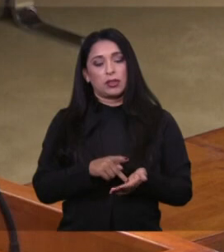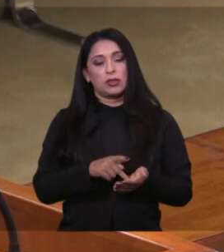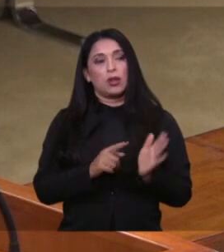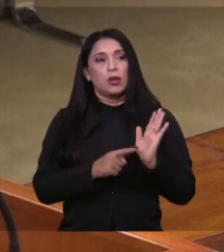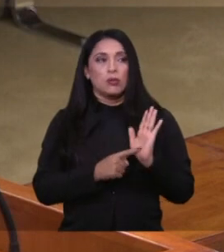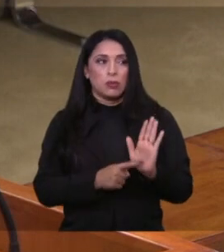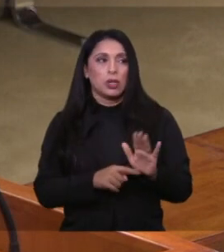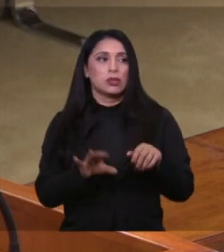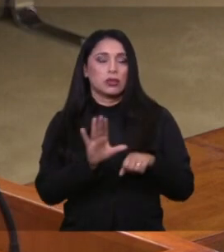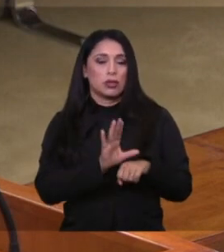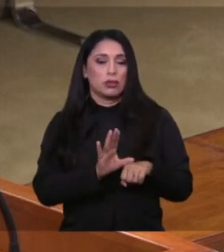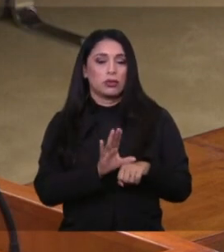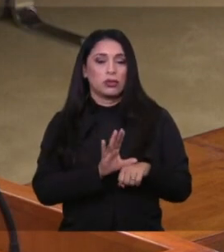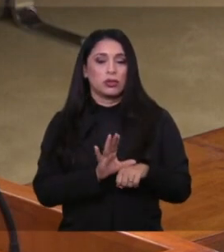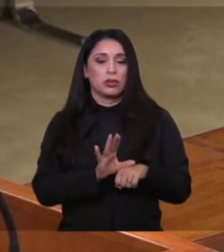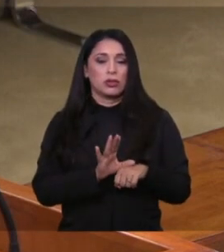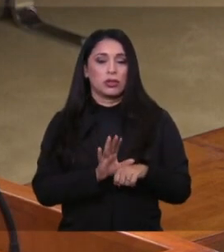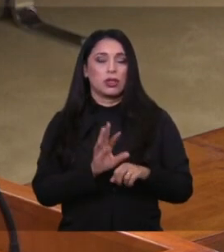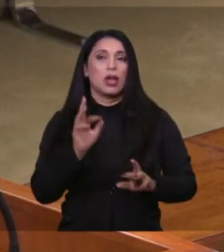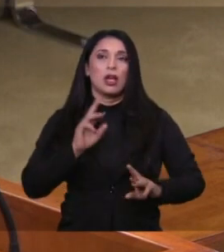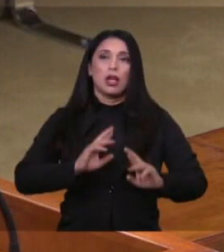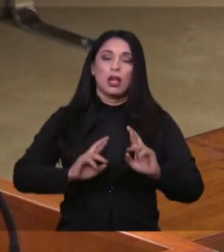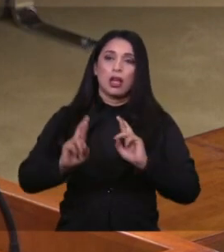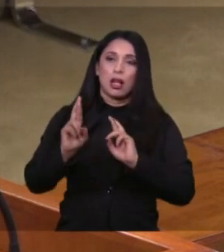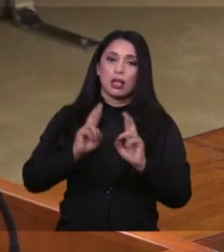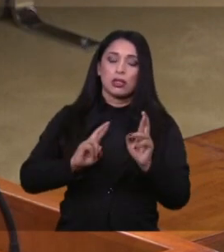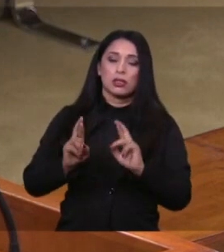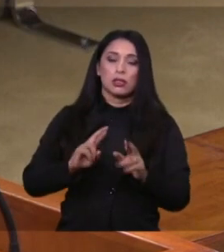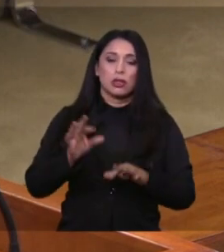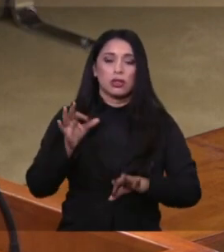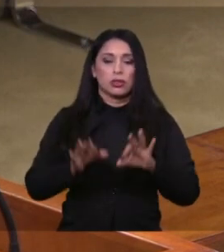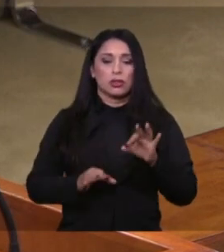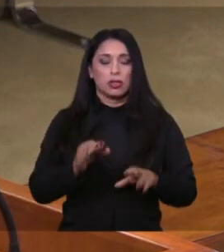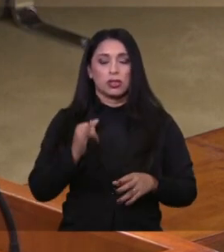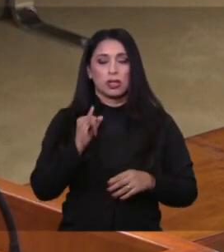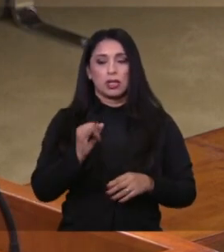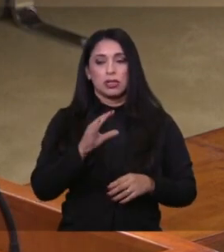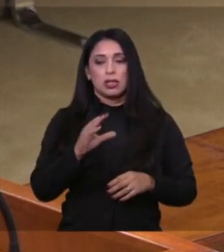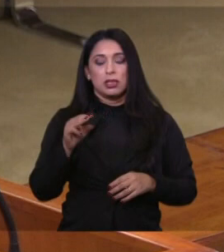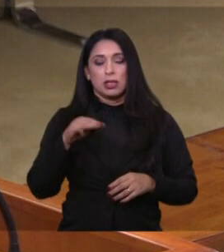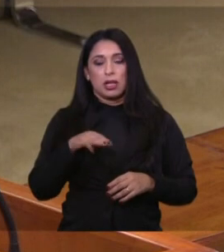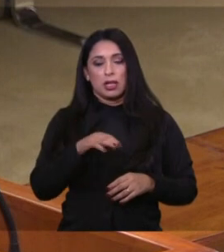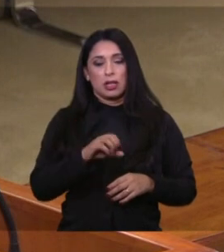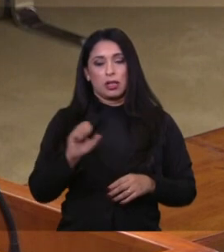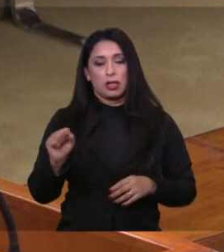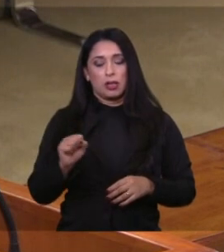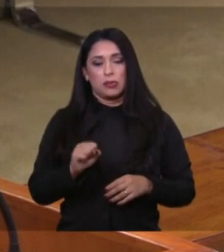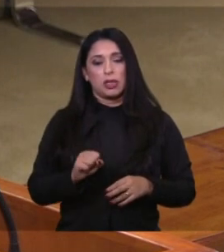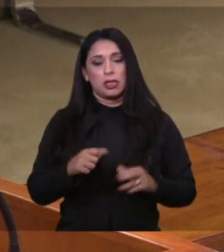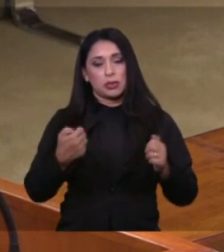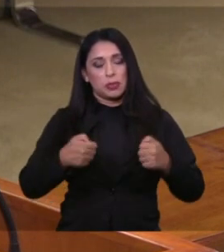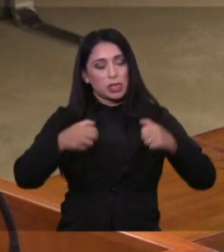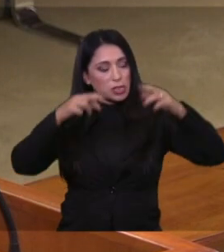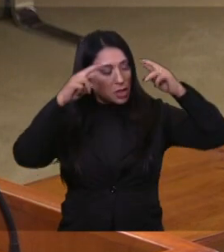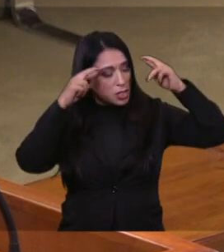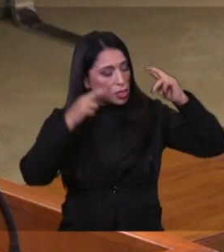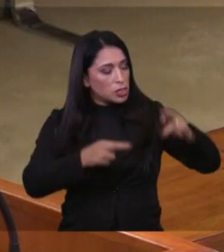Constituição diz, que novas relações jurídicas de incidência do ICMS devem respeitar a anterioridade mista.